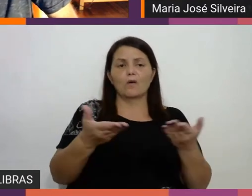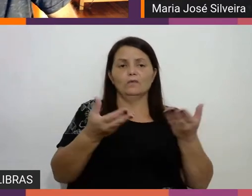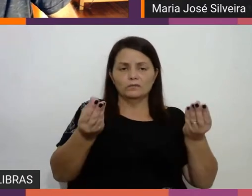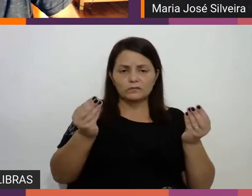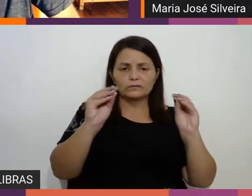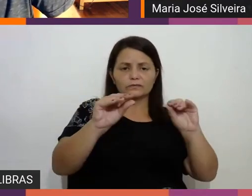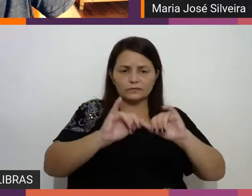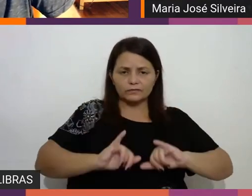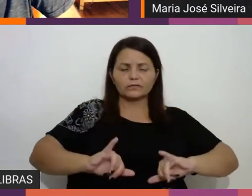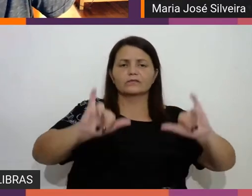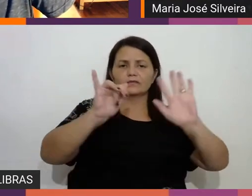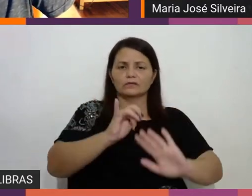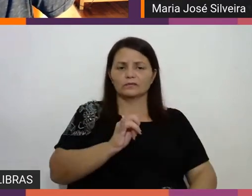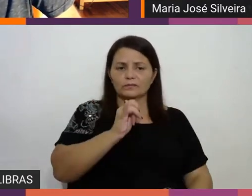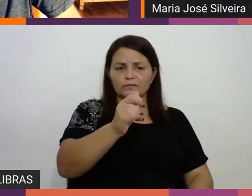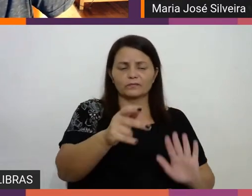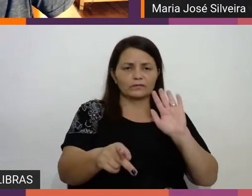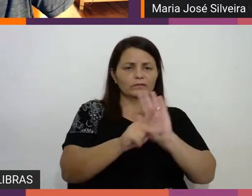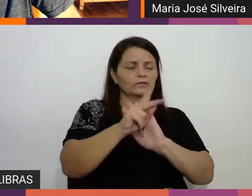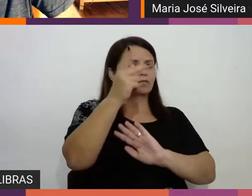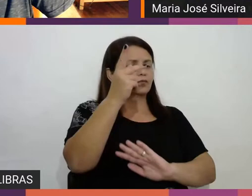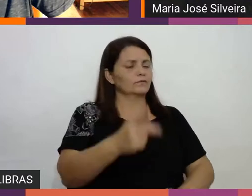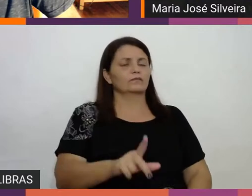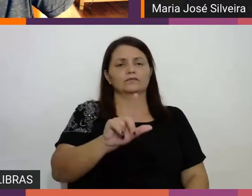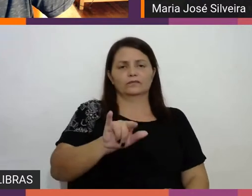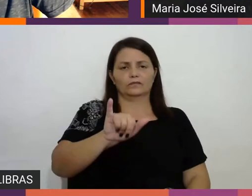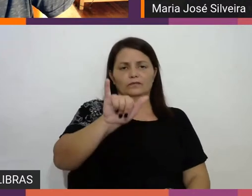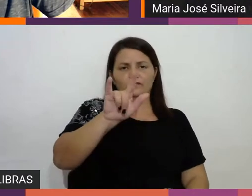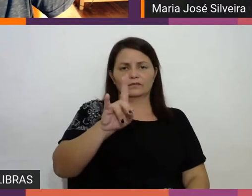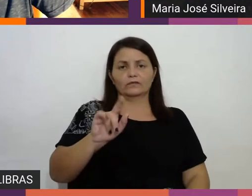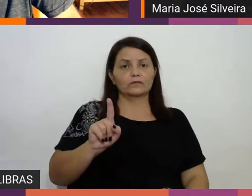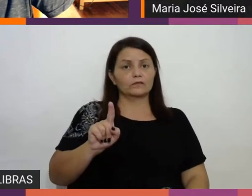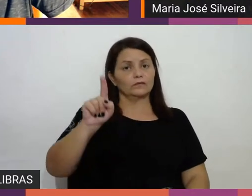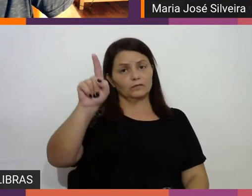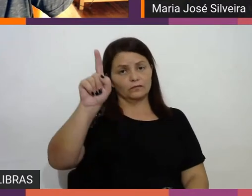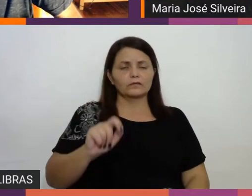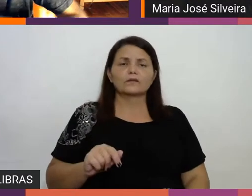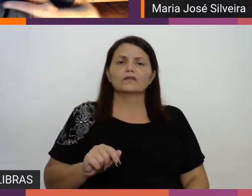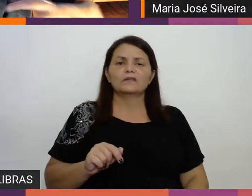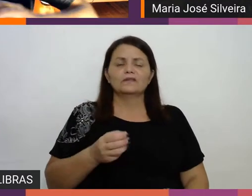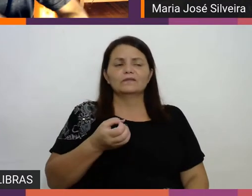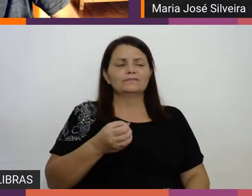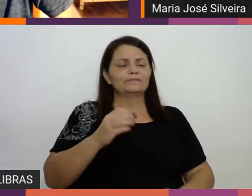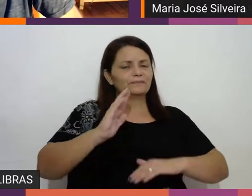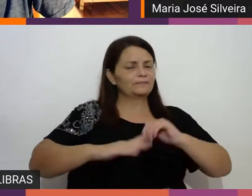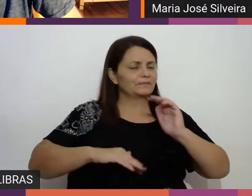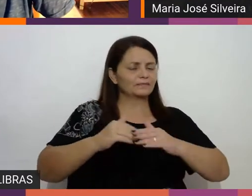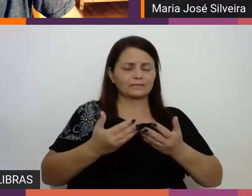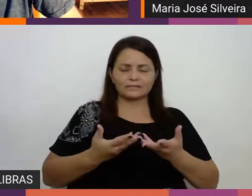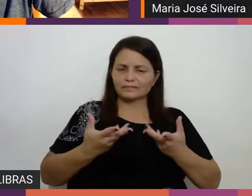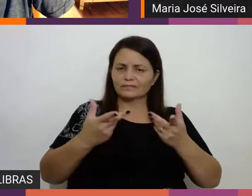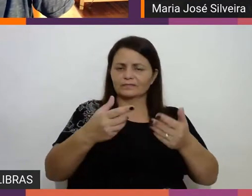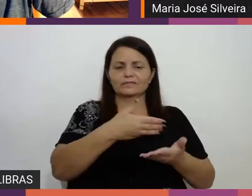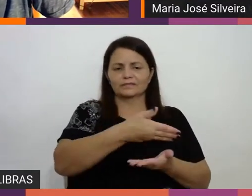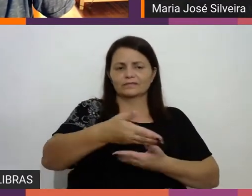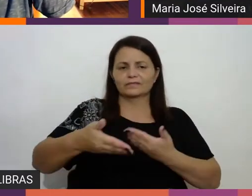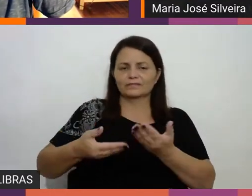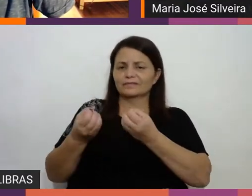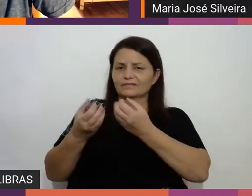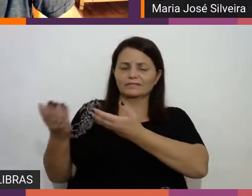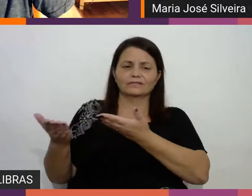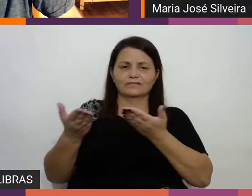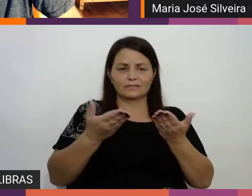os pontos dalisio em breve por lá então e muito boas mãos entrelaçadas muito